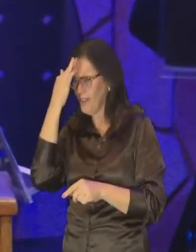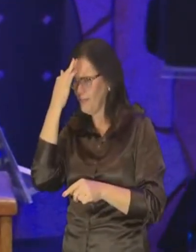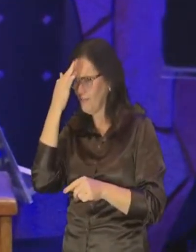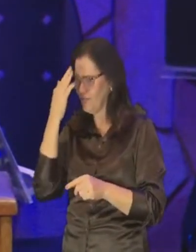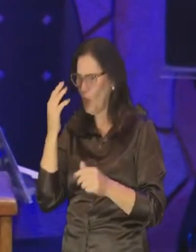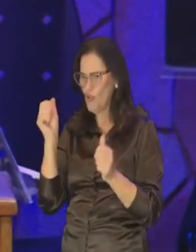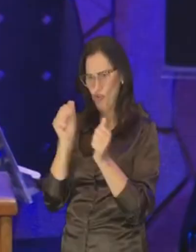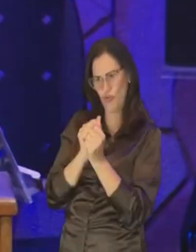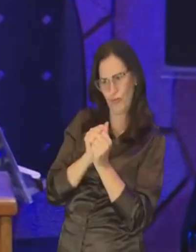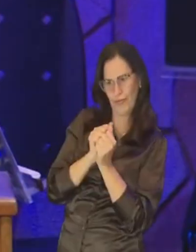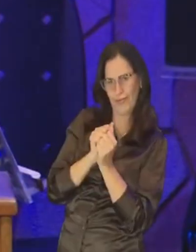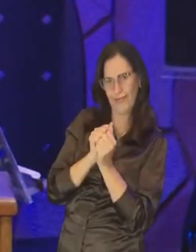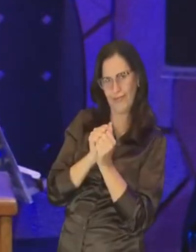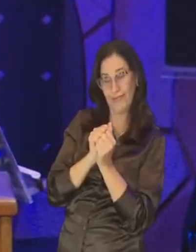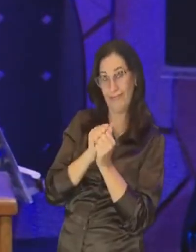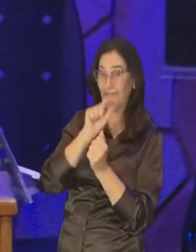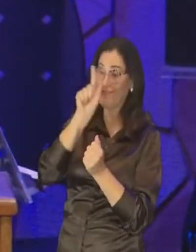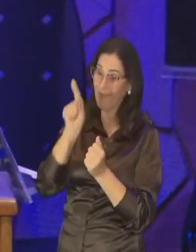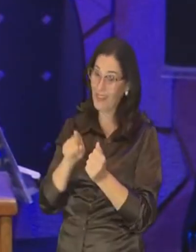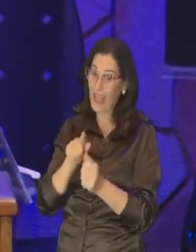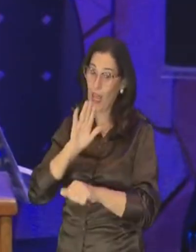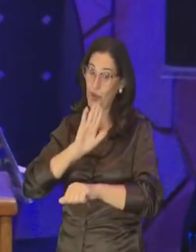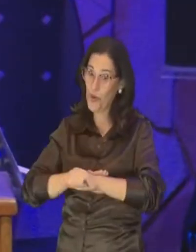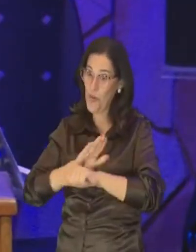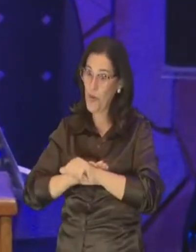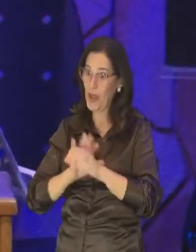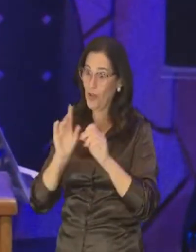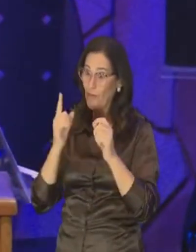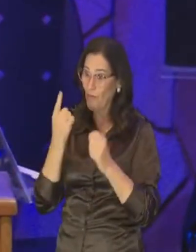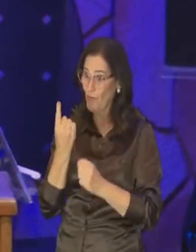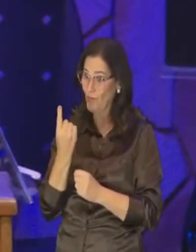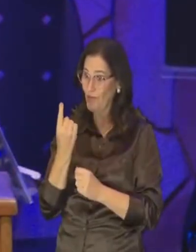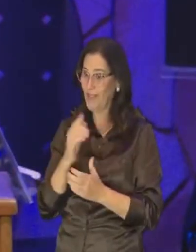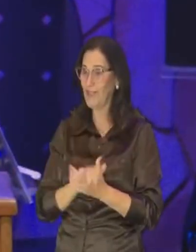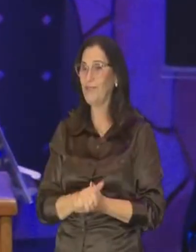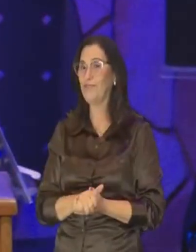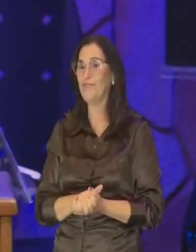instante? No mesmo momento?